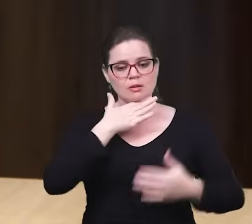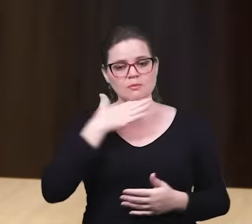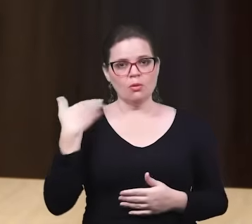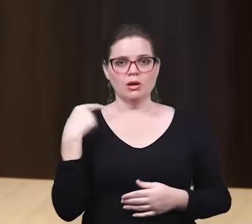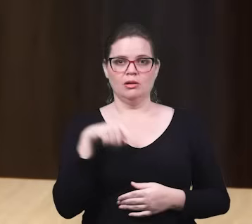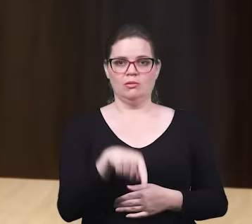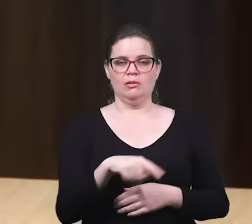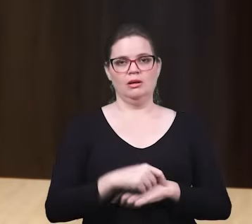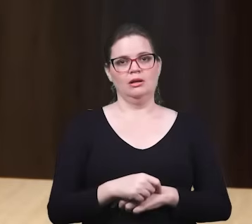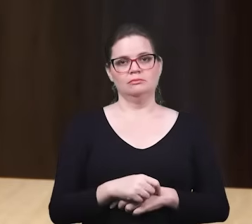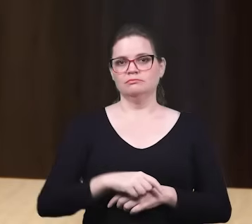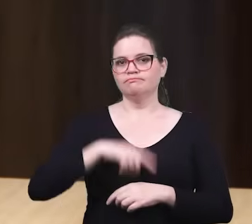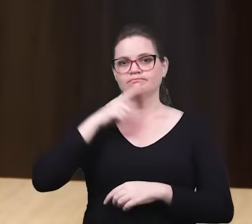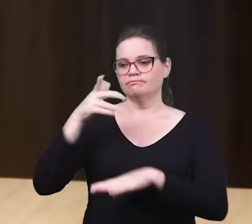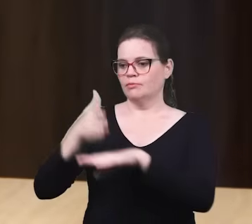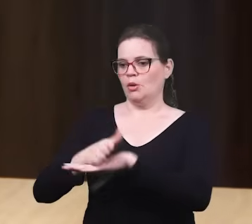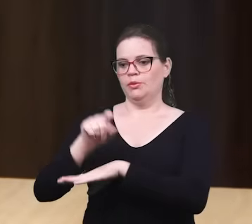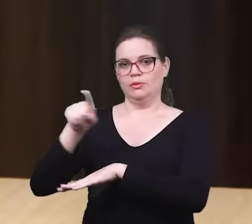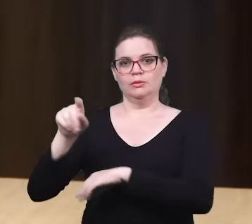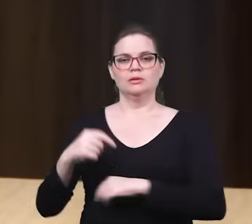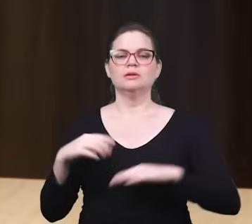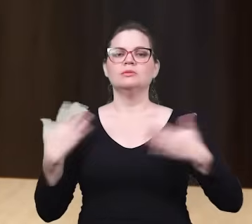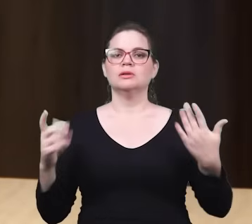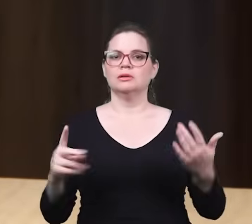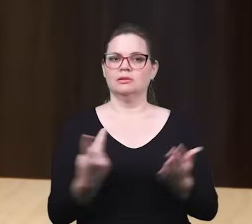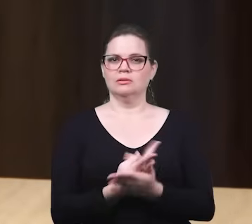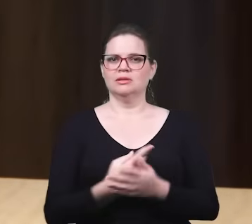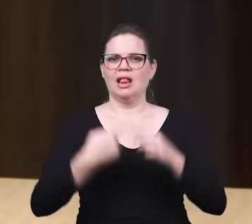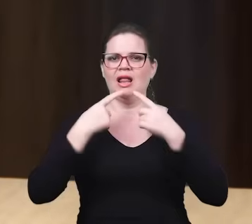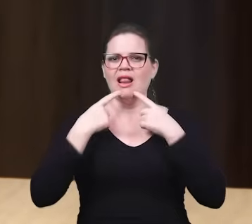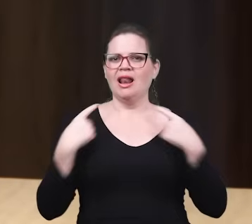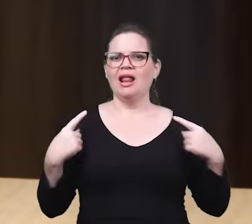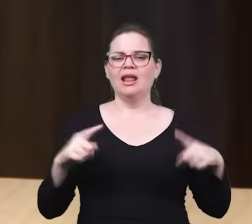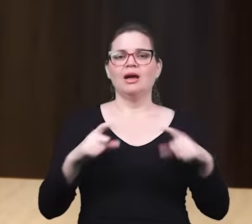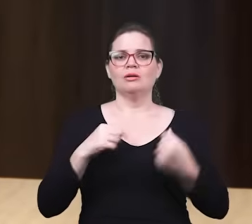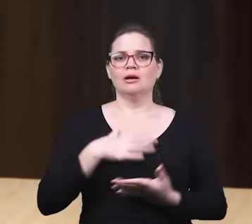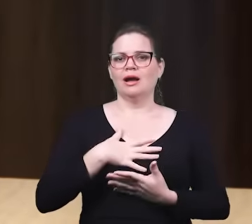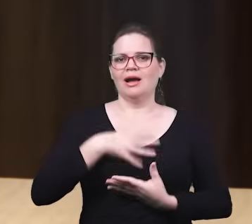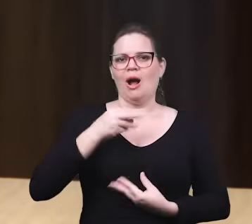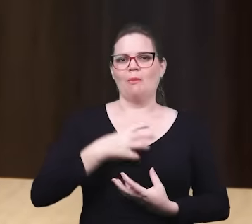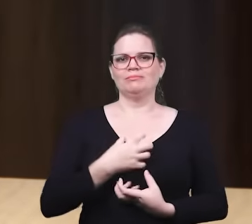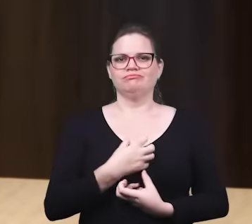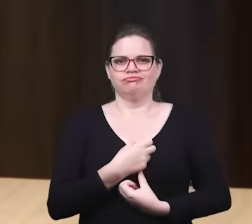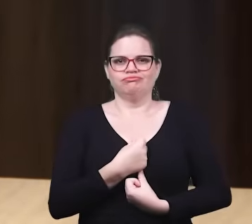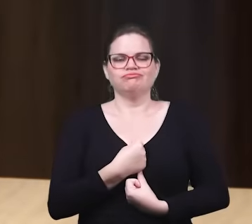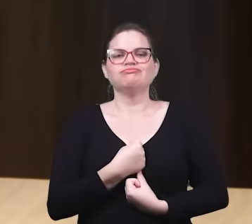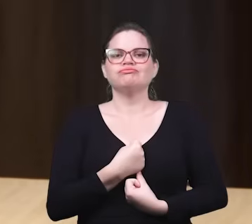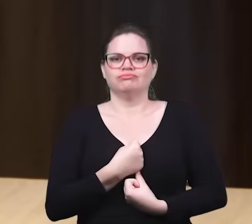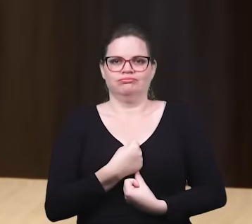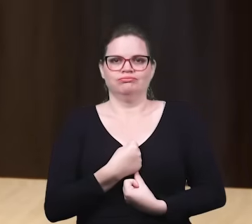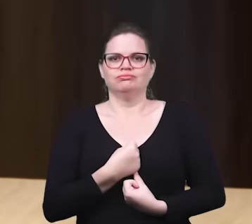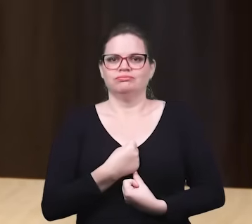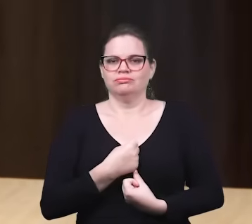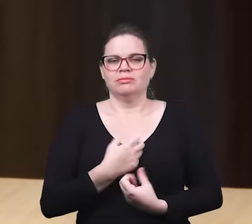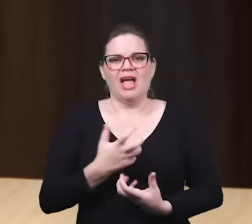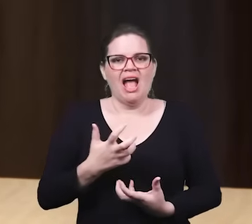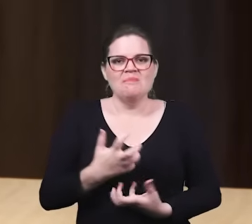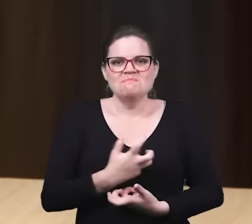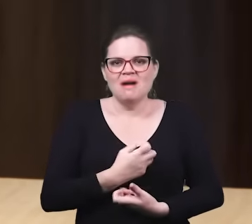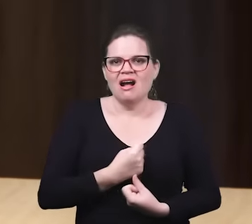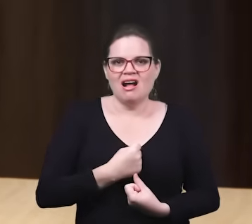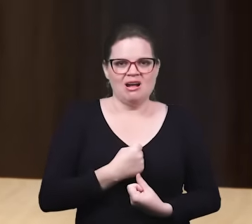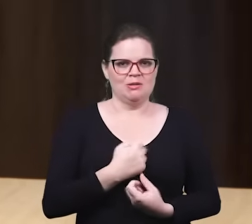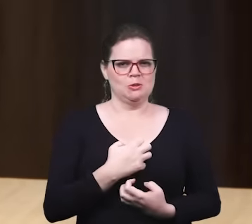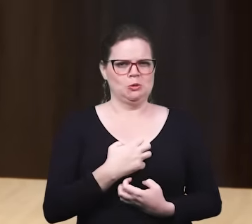das coisas que a murmuração leva é a amargura na alma, não é? E é interessante que